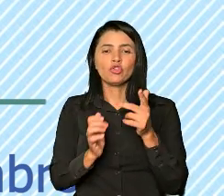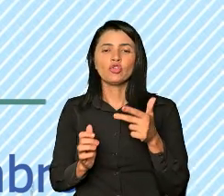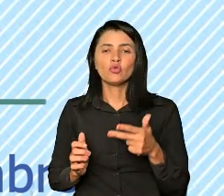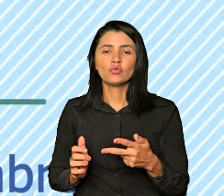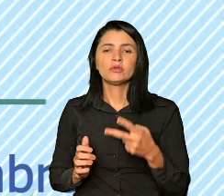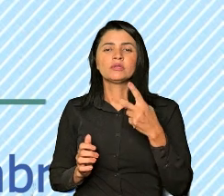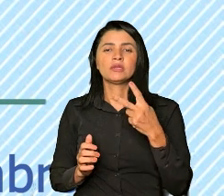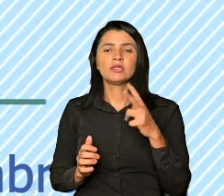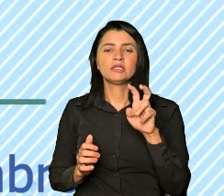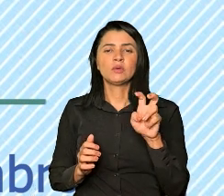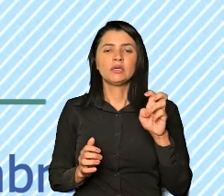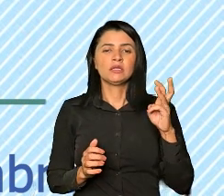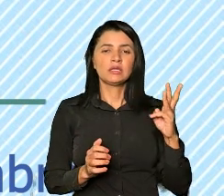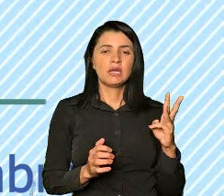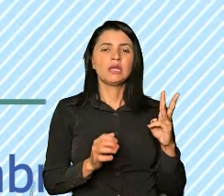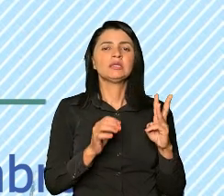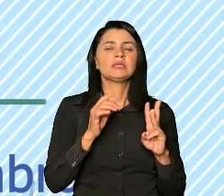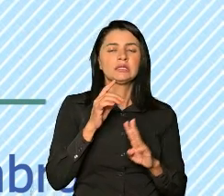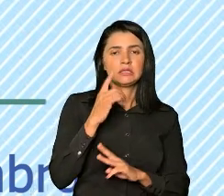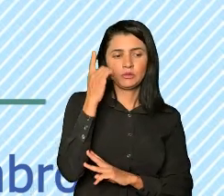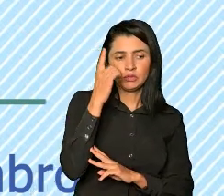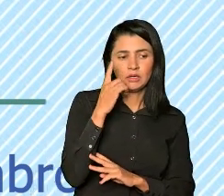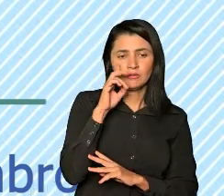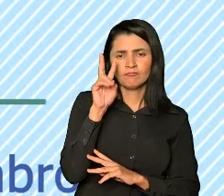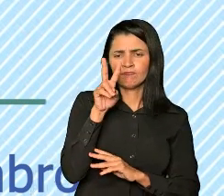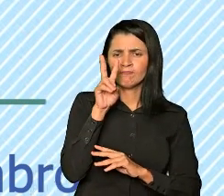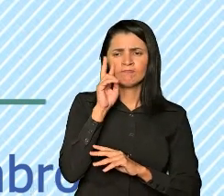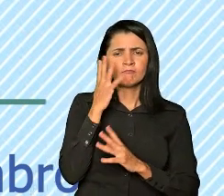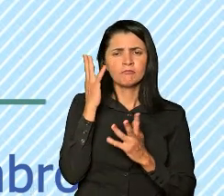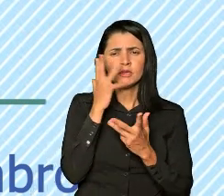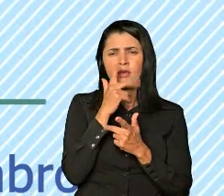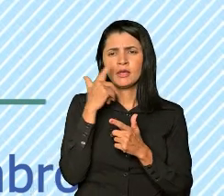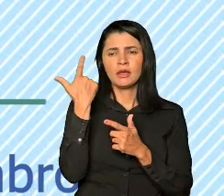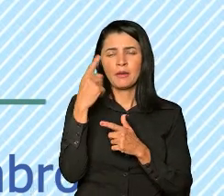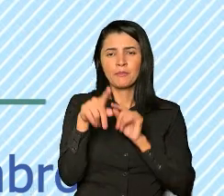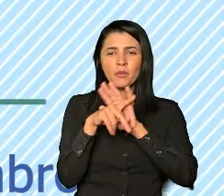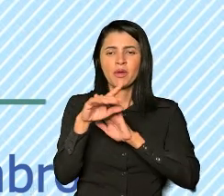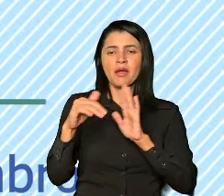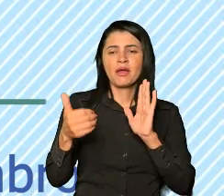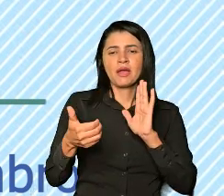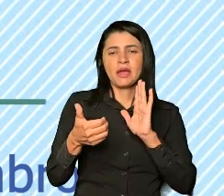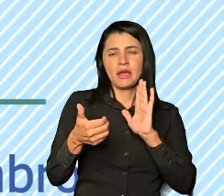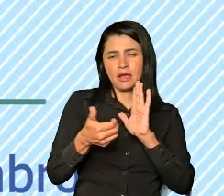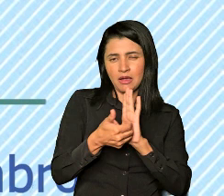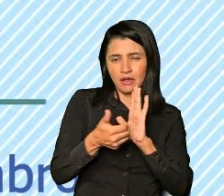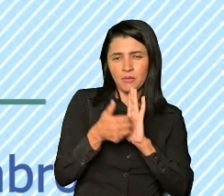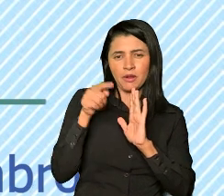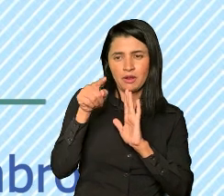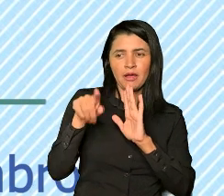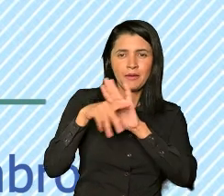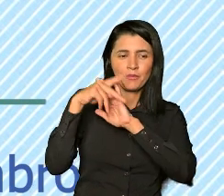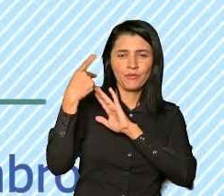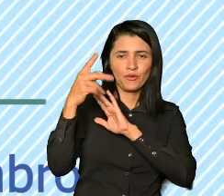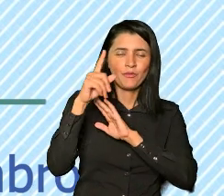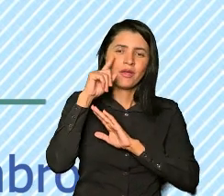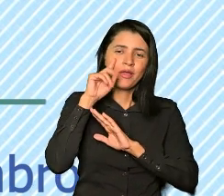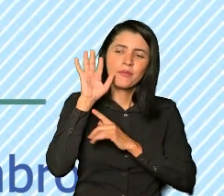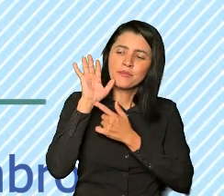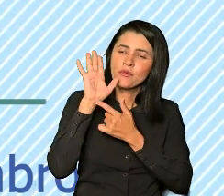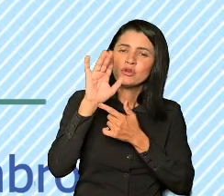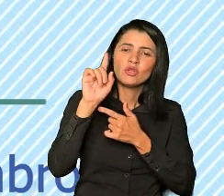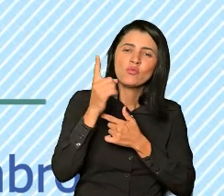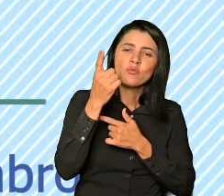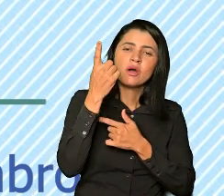253 deputados. Essa imagem eu acho belíssima. Ela pertence ao acervo da Câmara dos Deputados e mostra, né, aí apenas